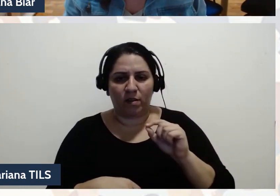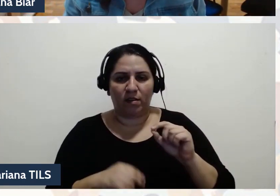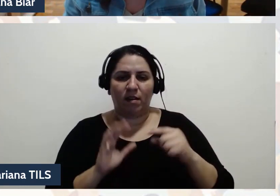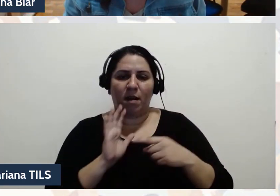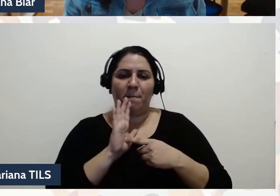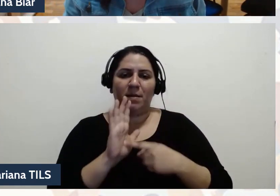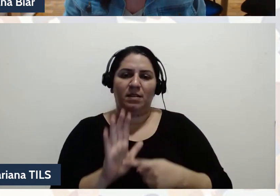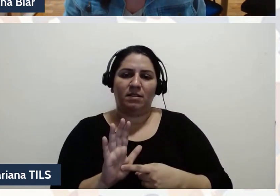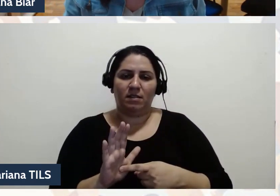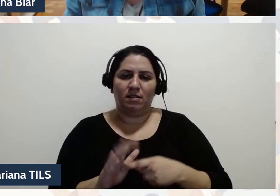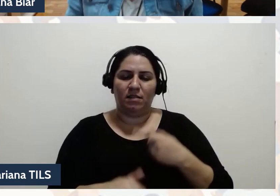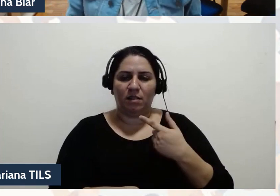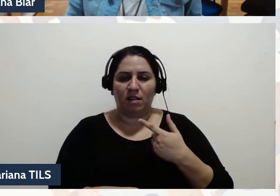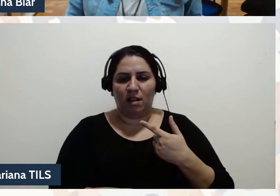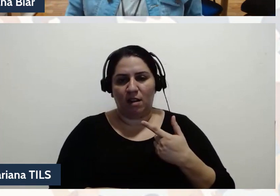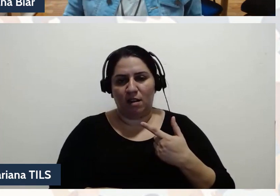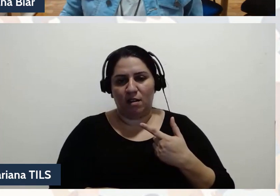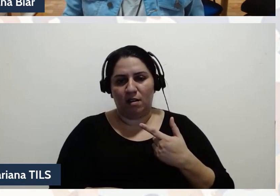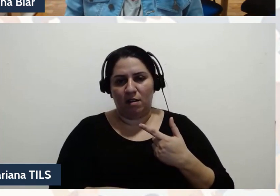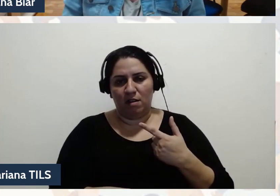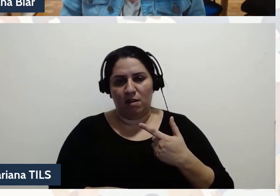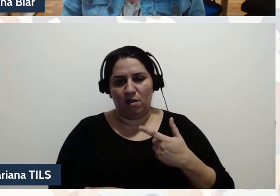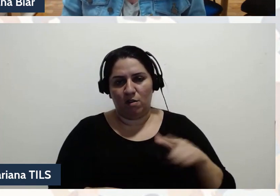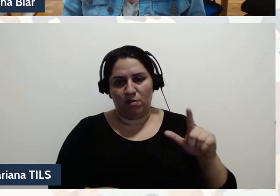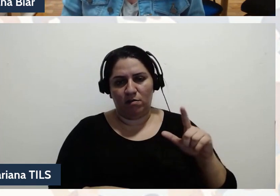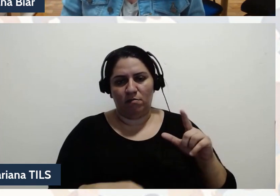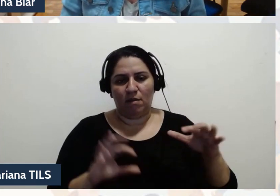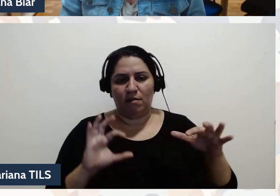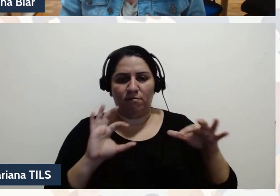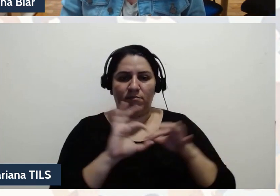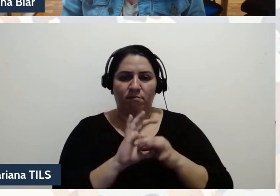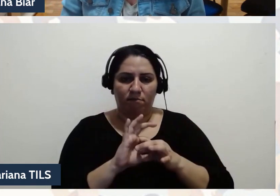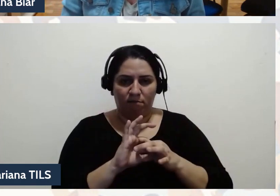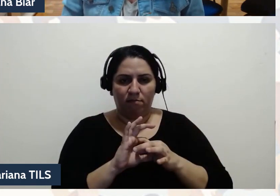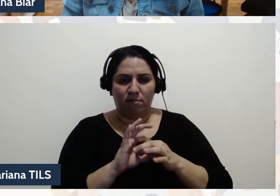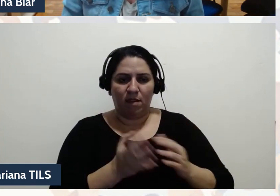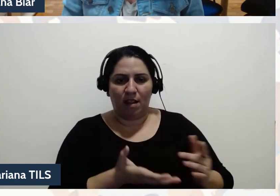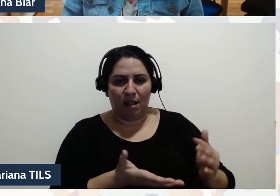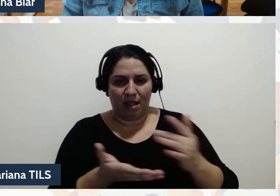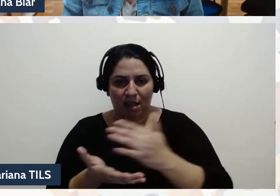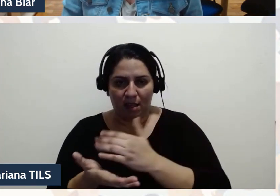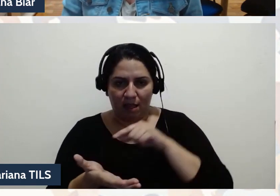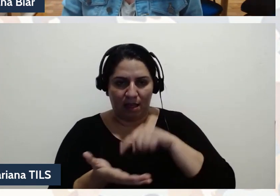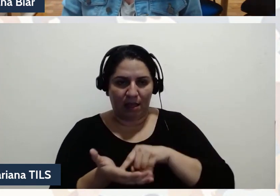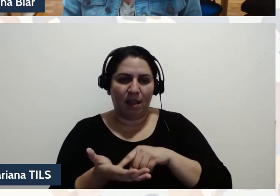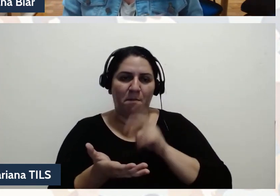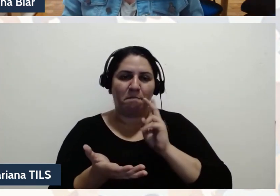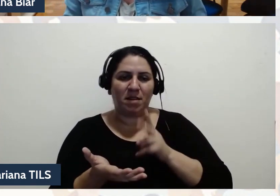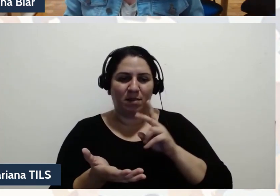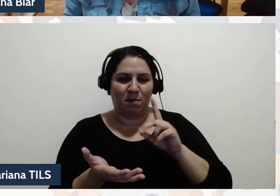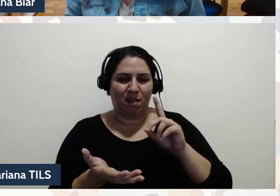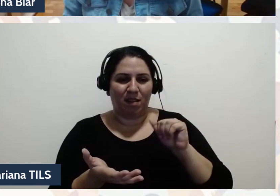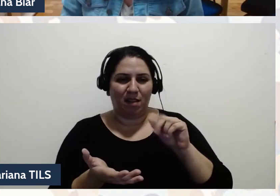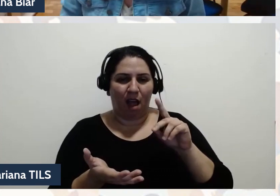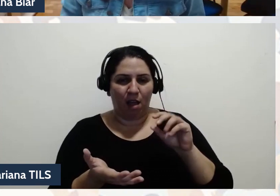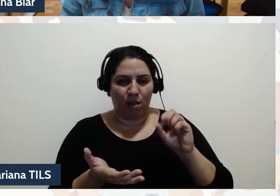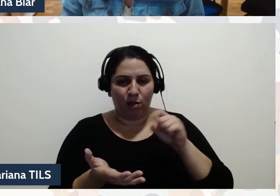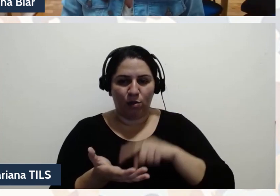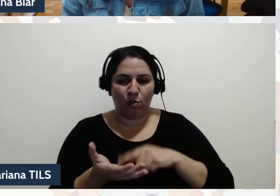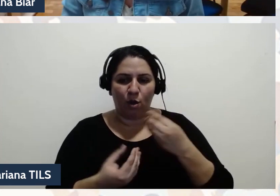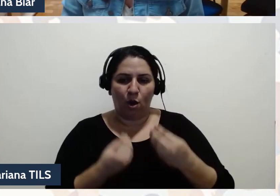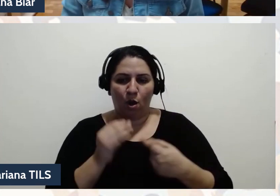apresentar de maneira mais colada nos dados, né, assim, em como essas questões